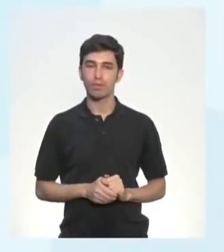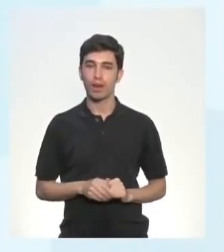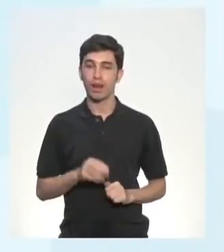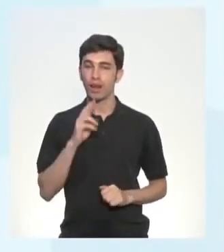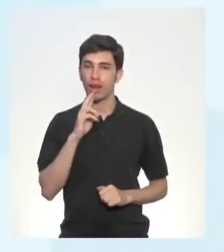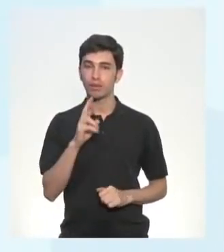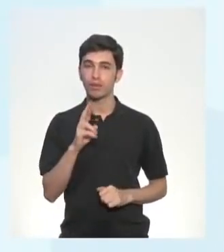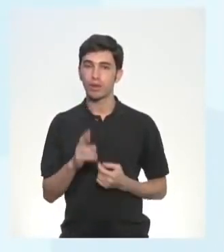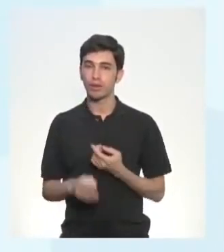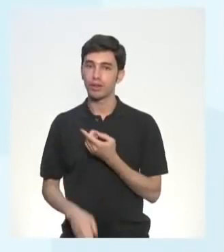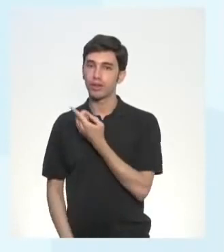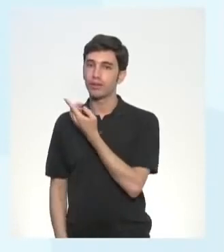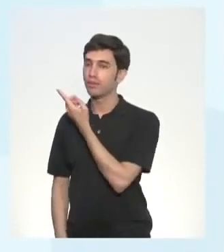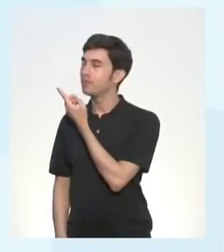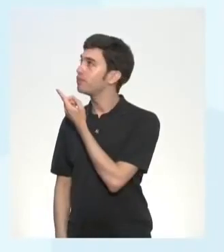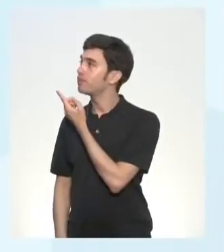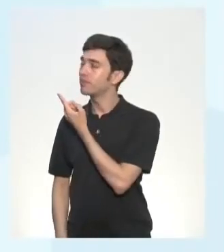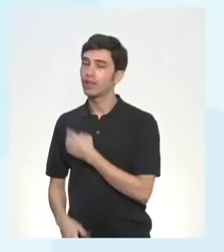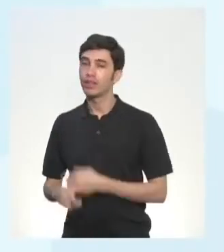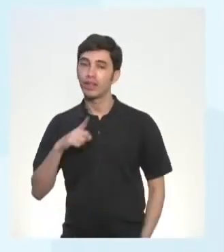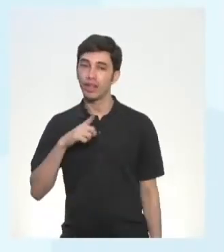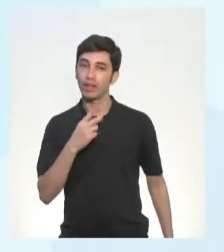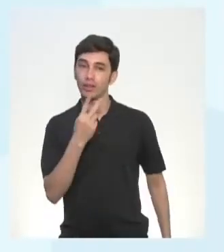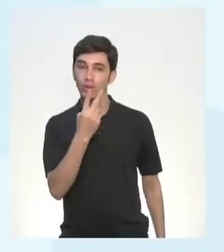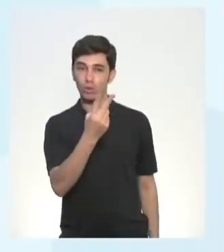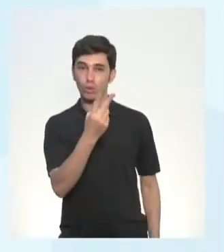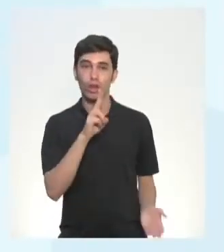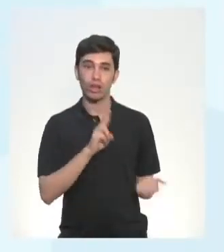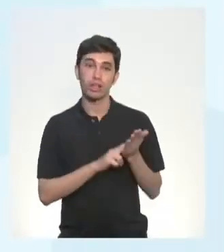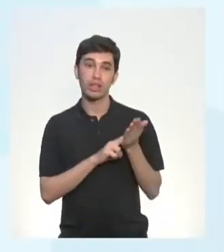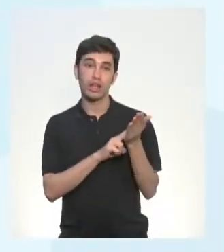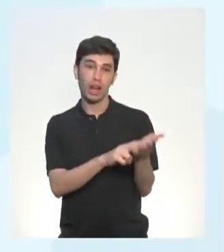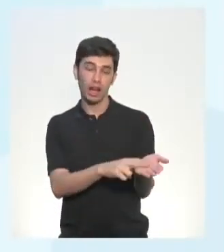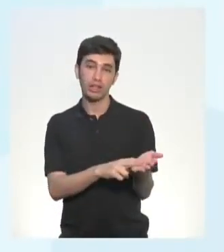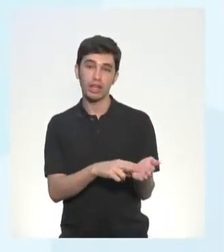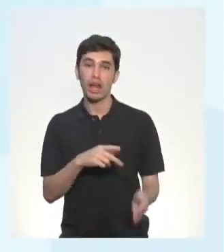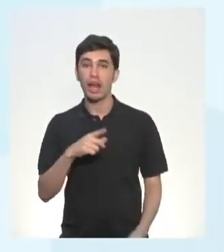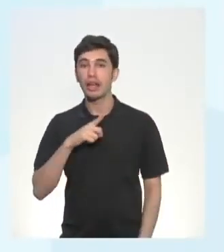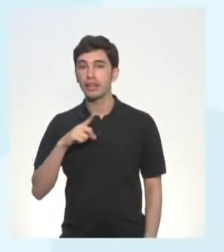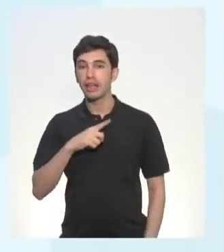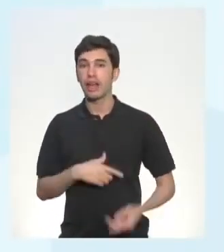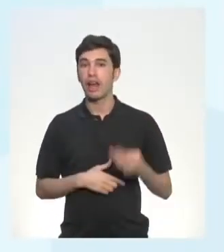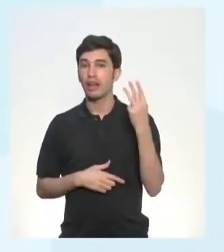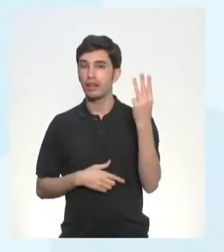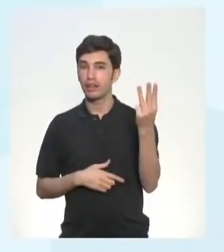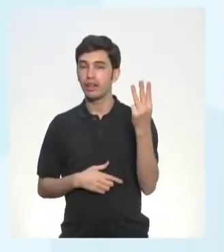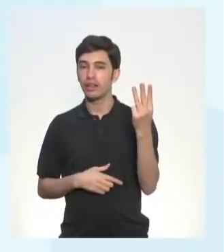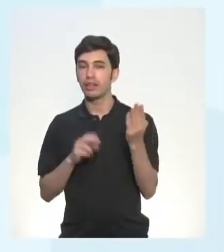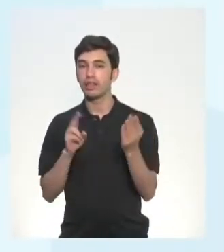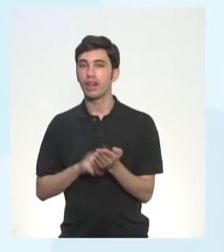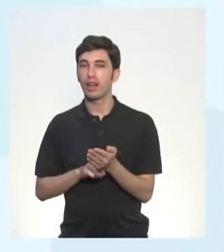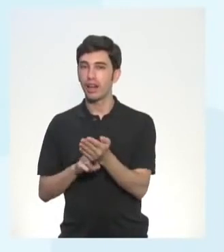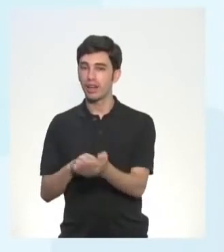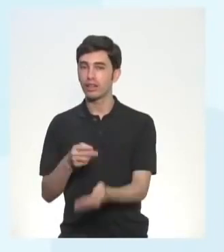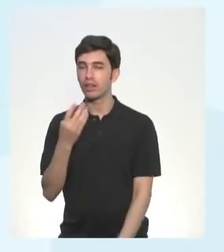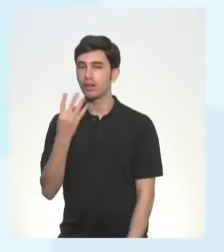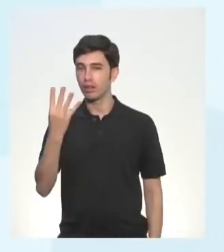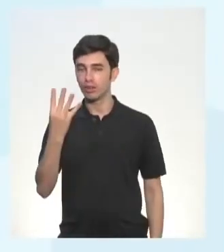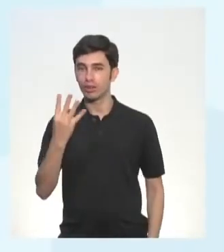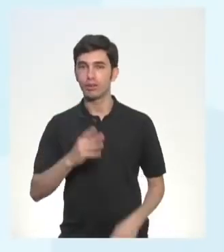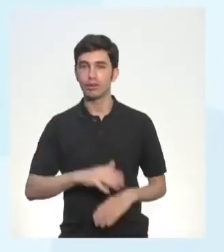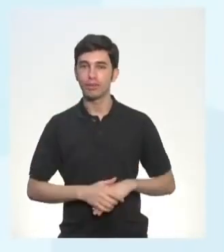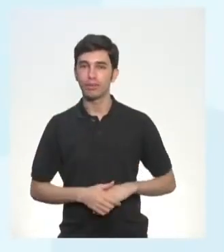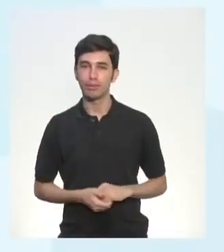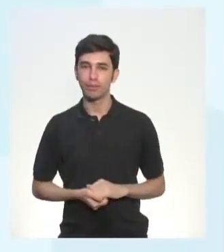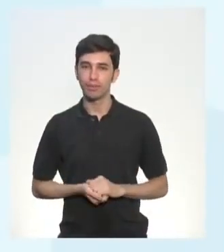ver. São 2 cartas, então seriam quais delas, né? Porque são 2 cartas, a carta 3 e a carta 4. A carta 3